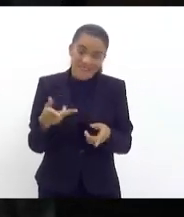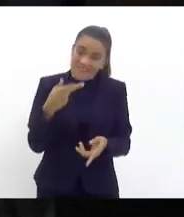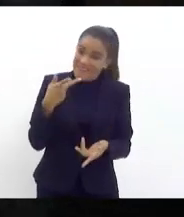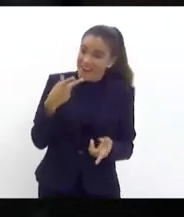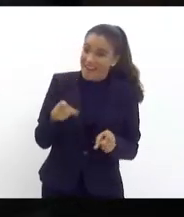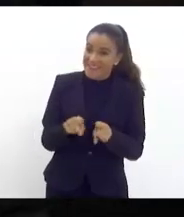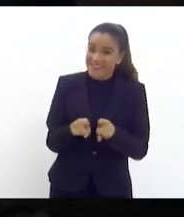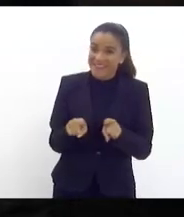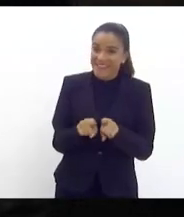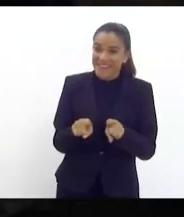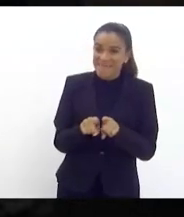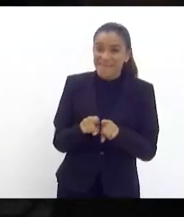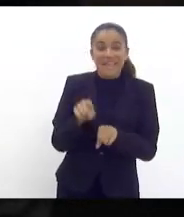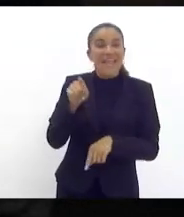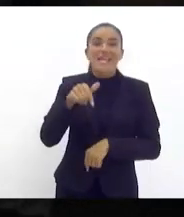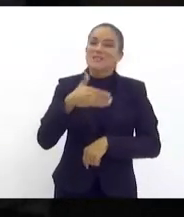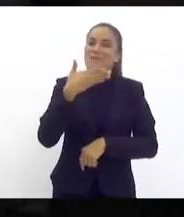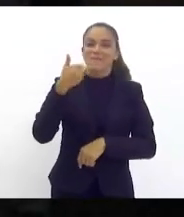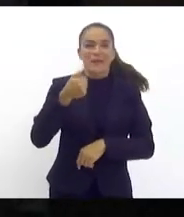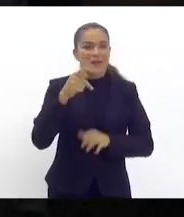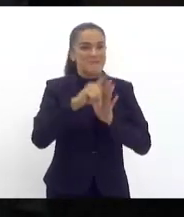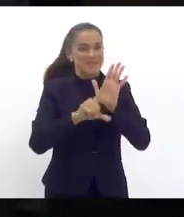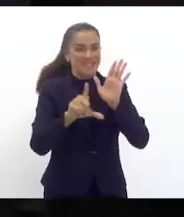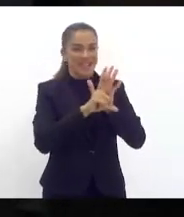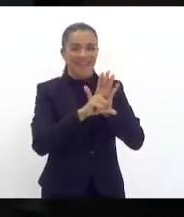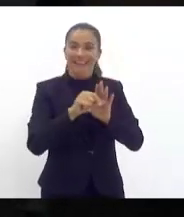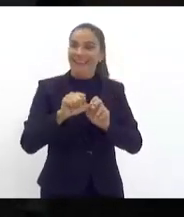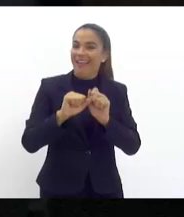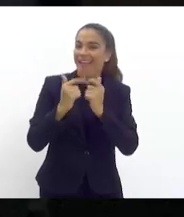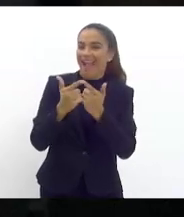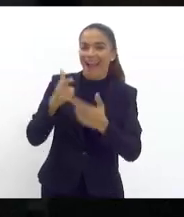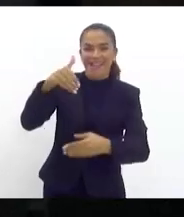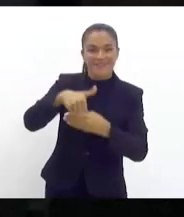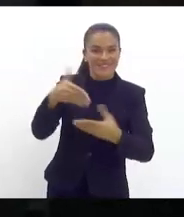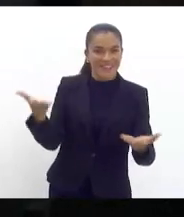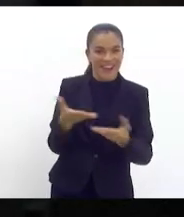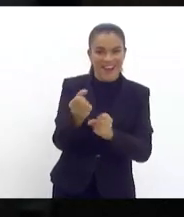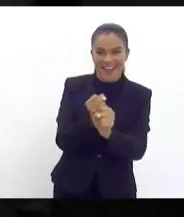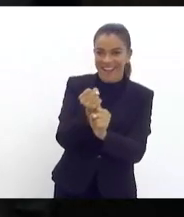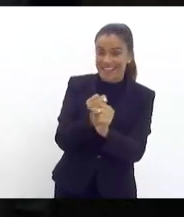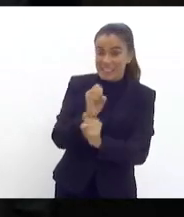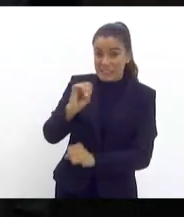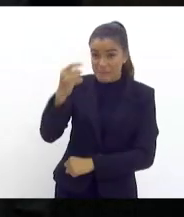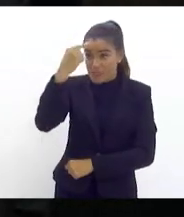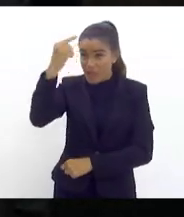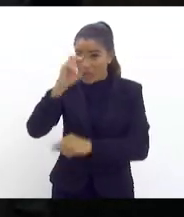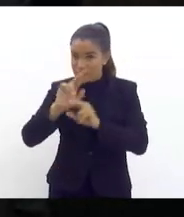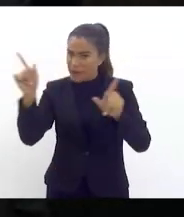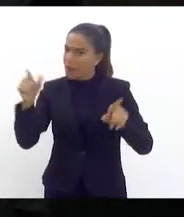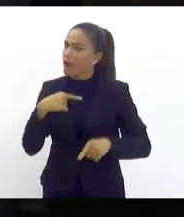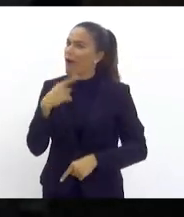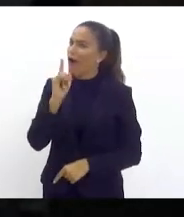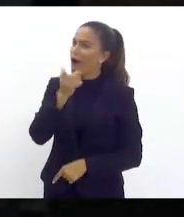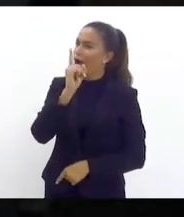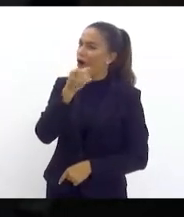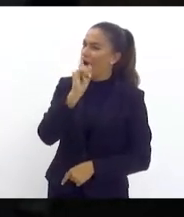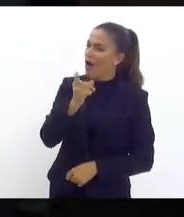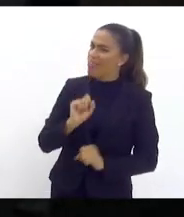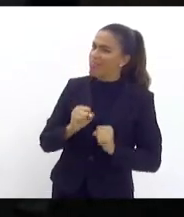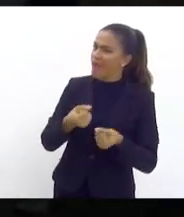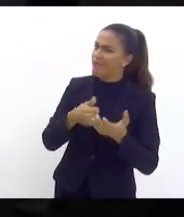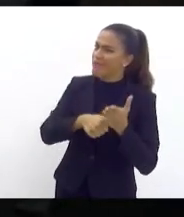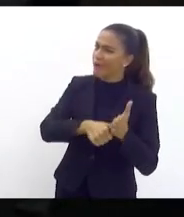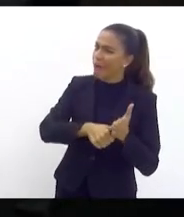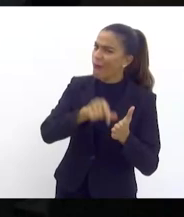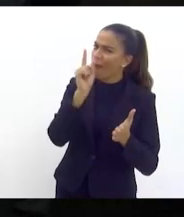que esse é o melhor projeto que a Alerj votou esse ano. Quem pensar diferente é clubista, óbvio que é. Porque